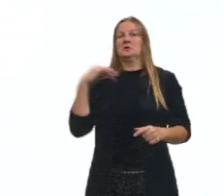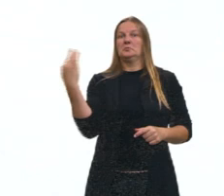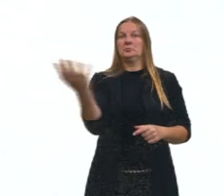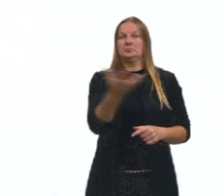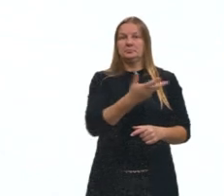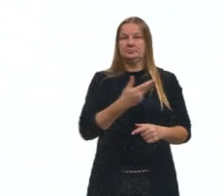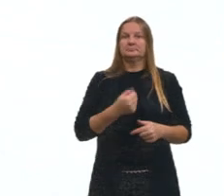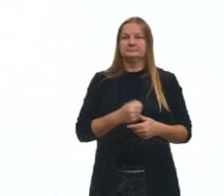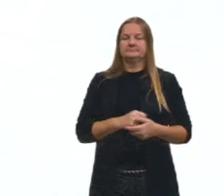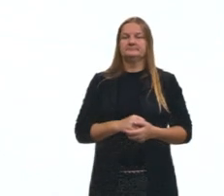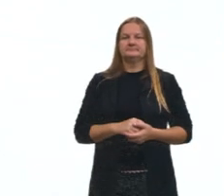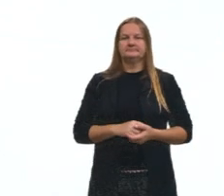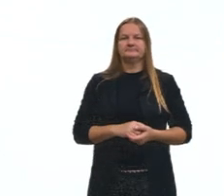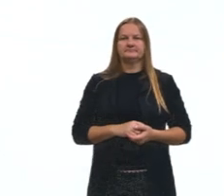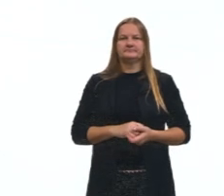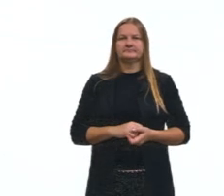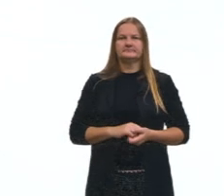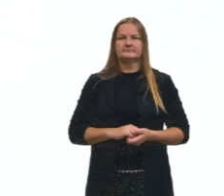superbactérias